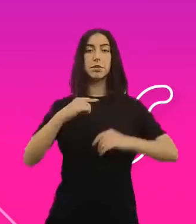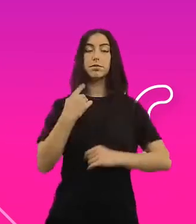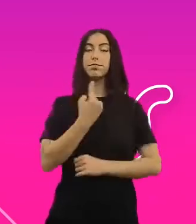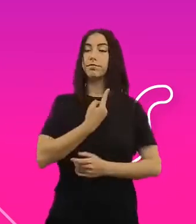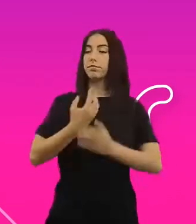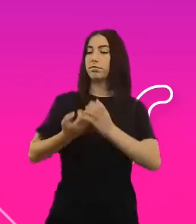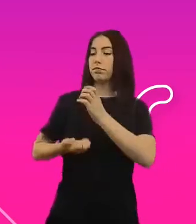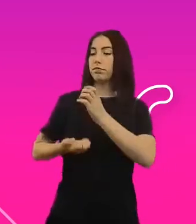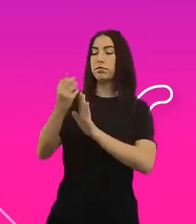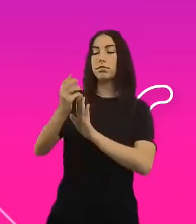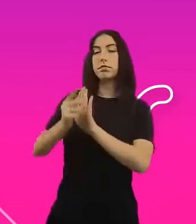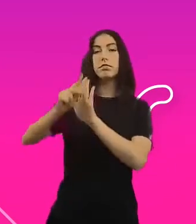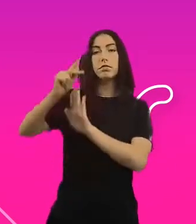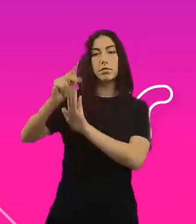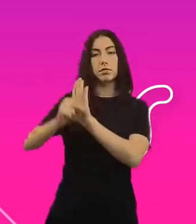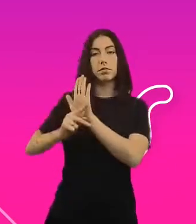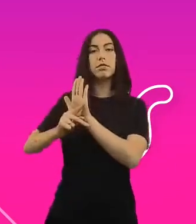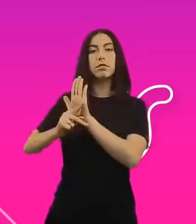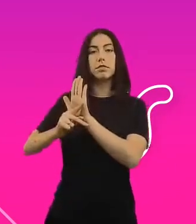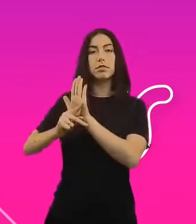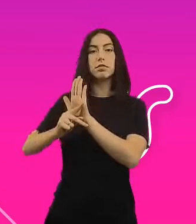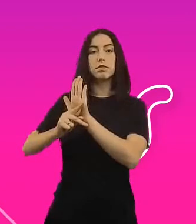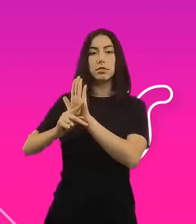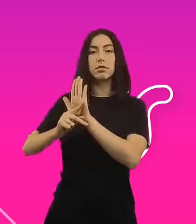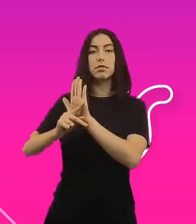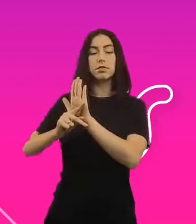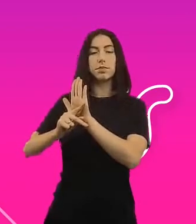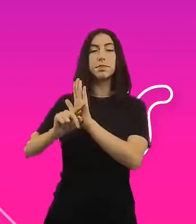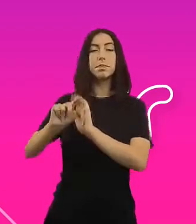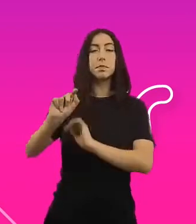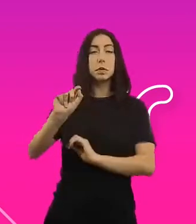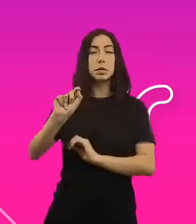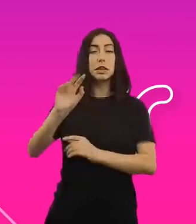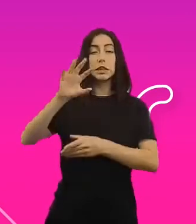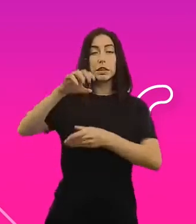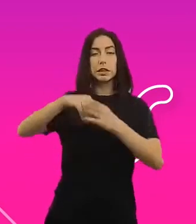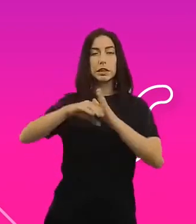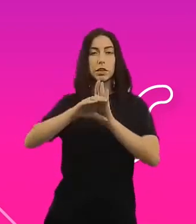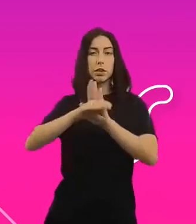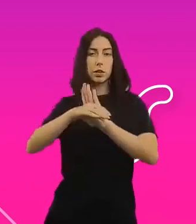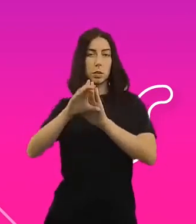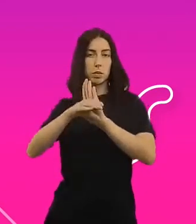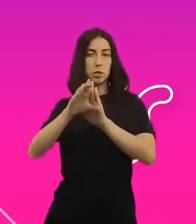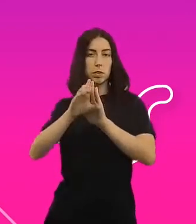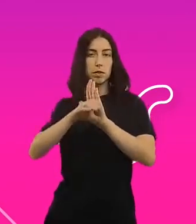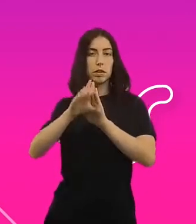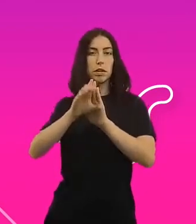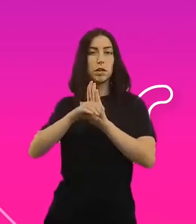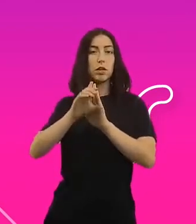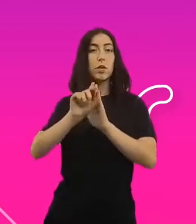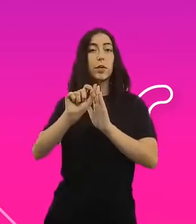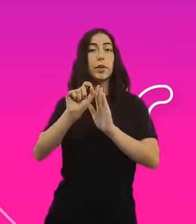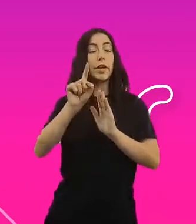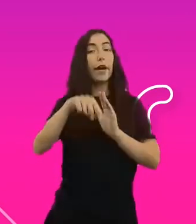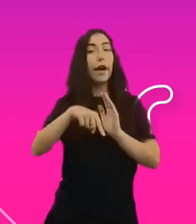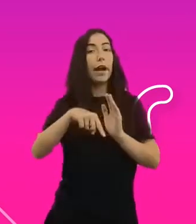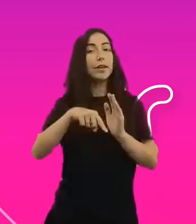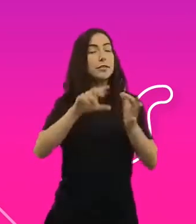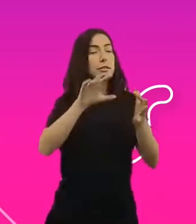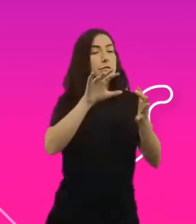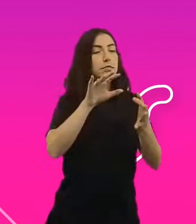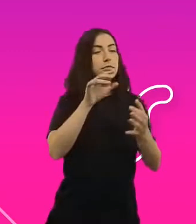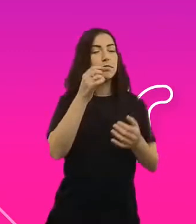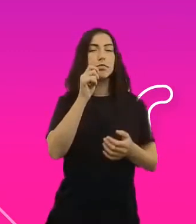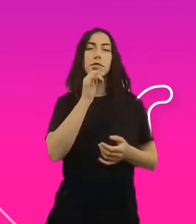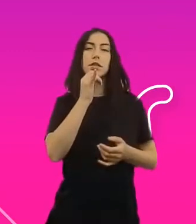tem, no seu conceito, trabalhar as mulheres que estão próximas da gente. Então, é a nossa vizinha,